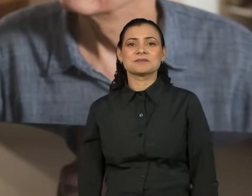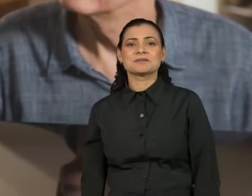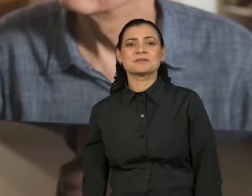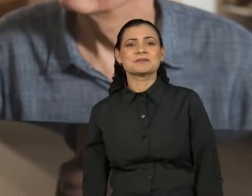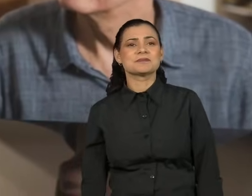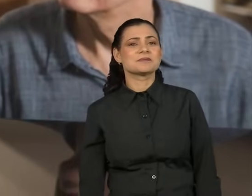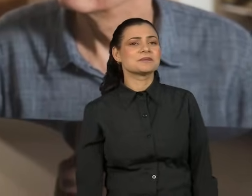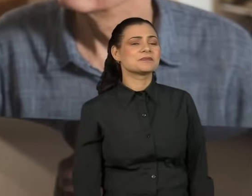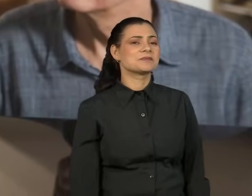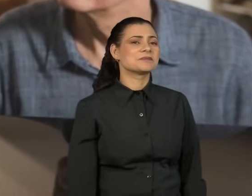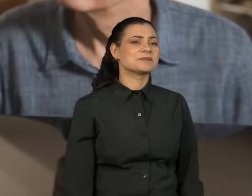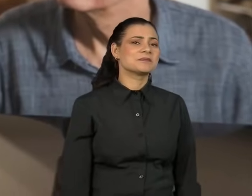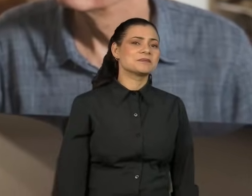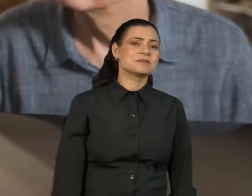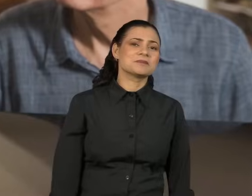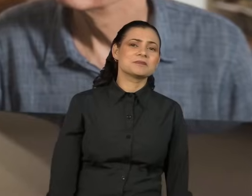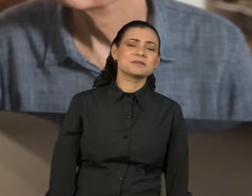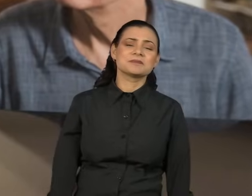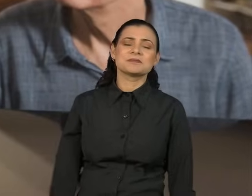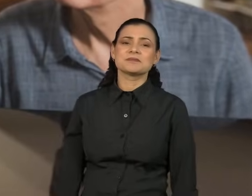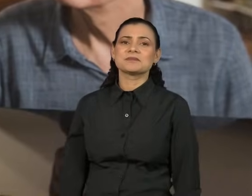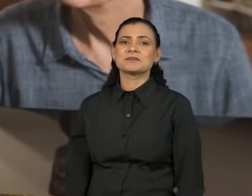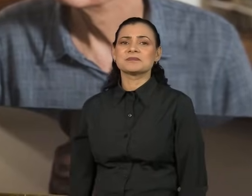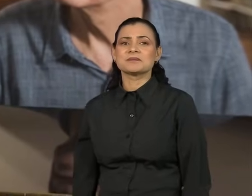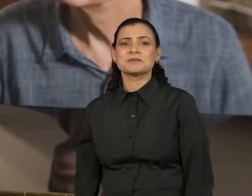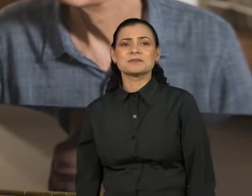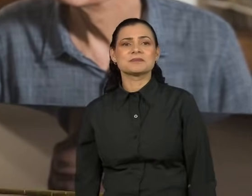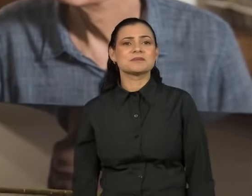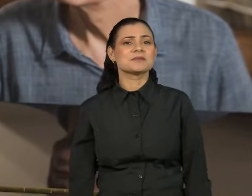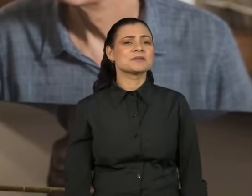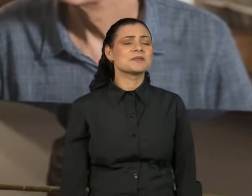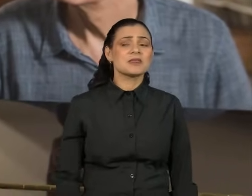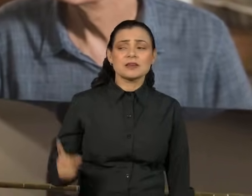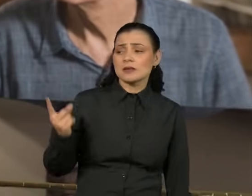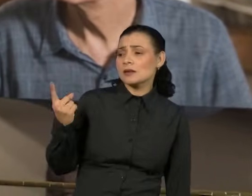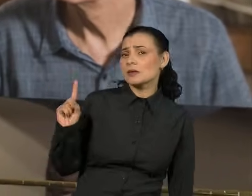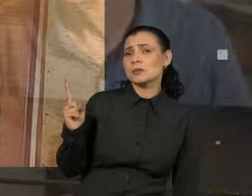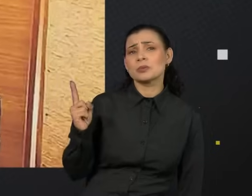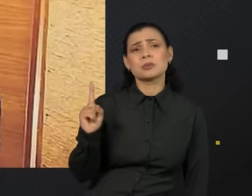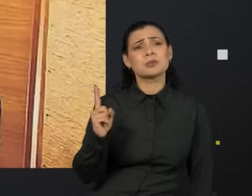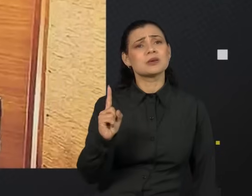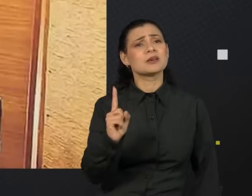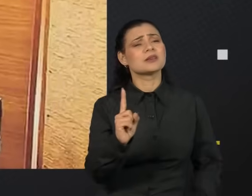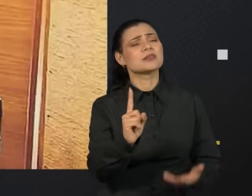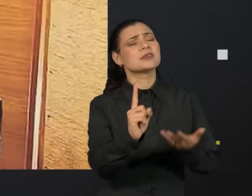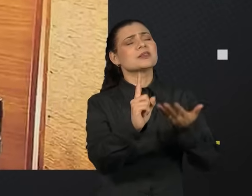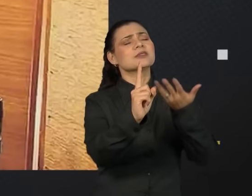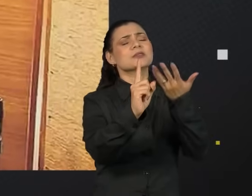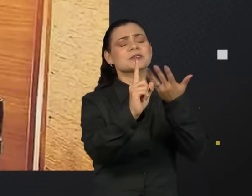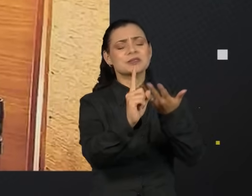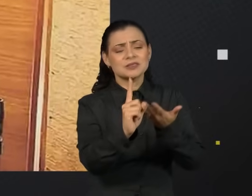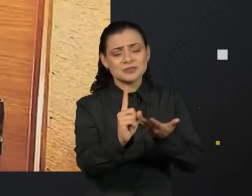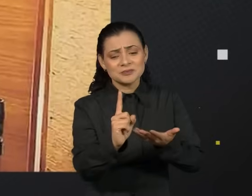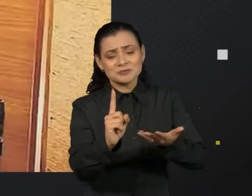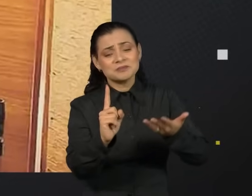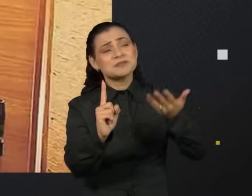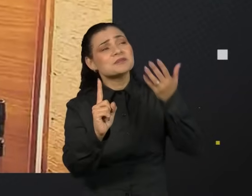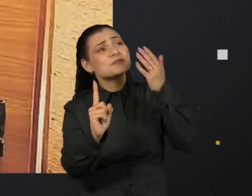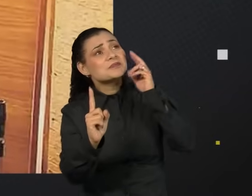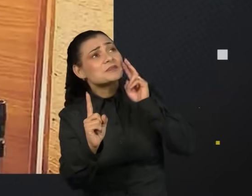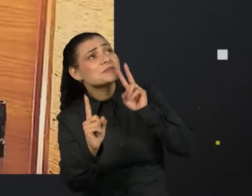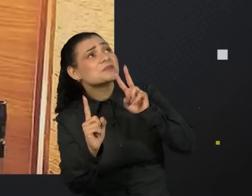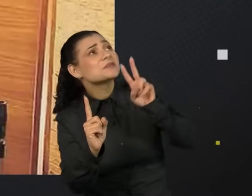canoa, persegue essa chegada. Hoje a lua é